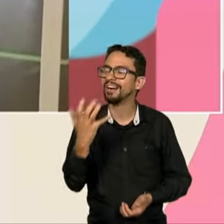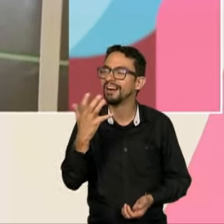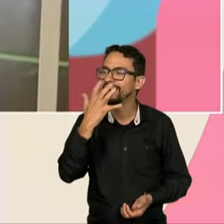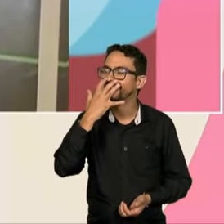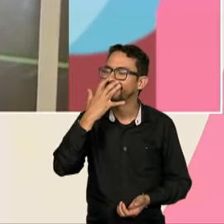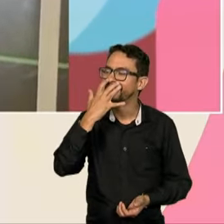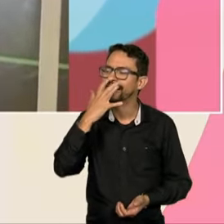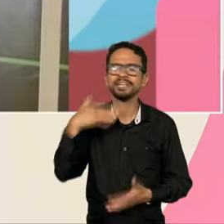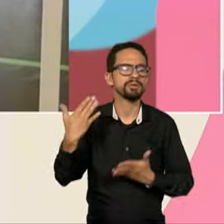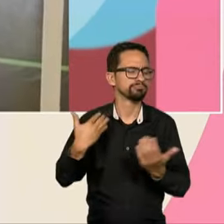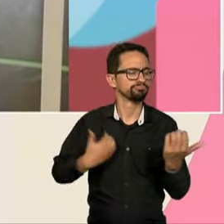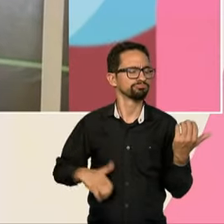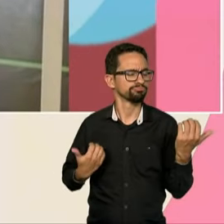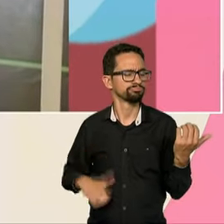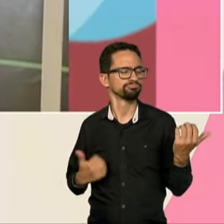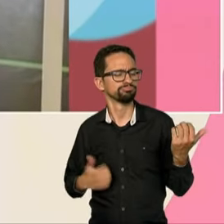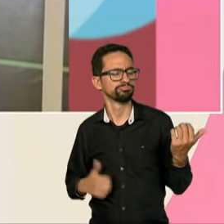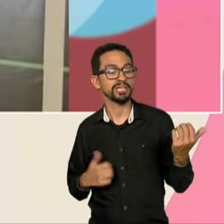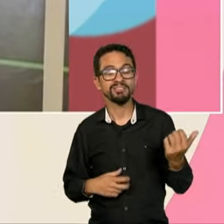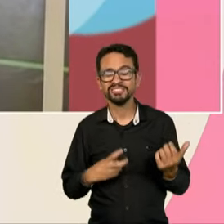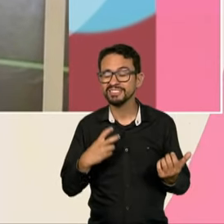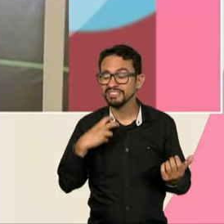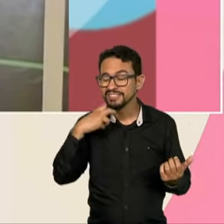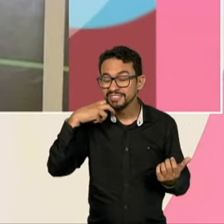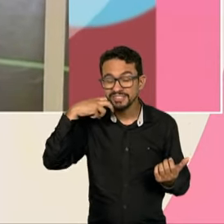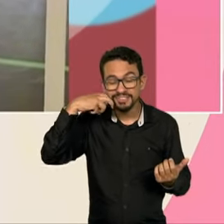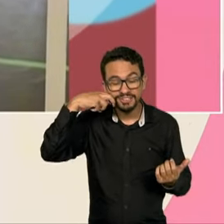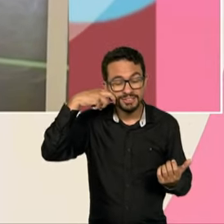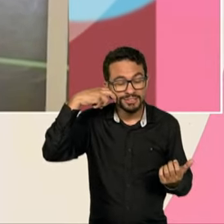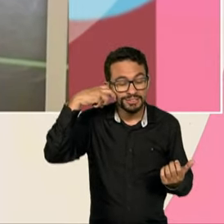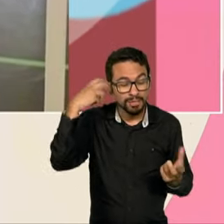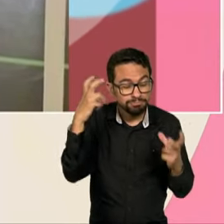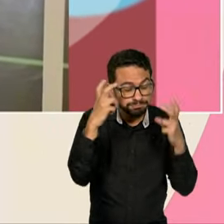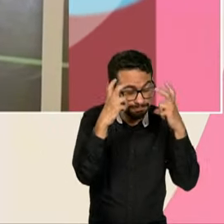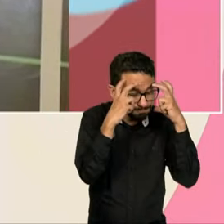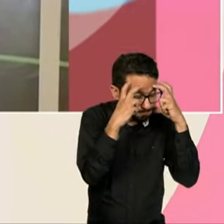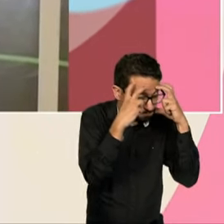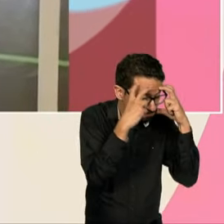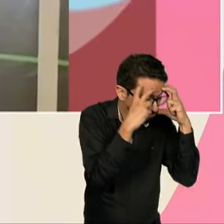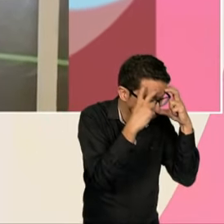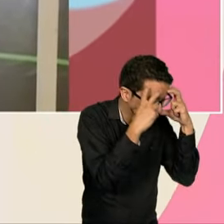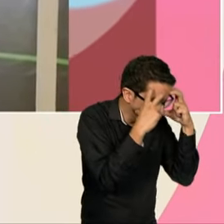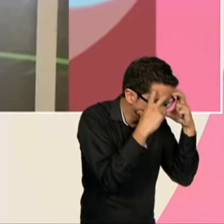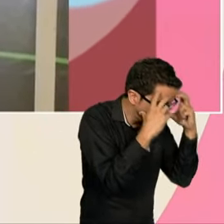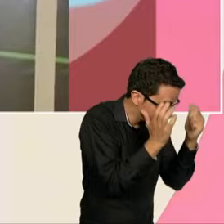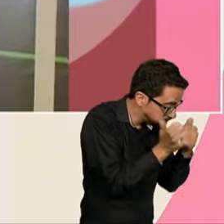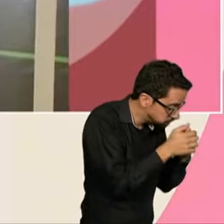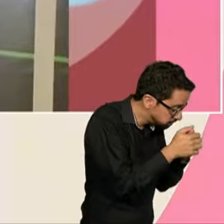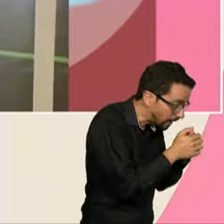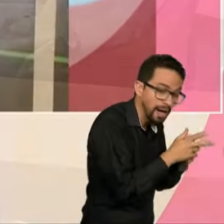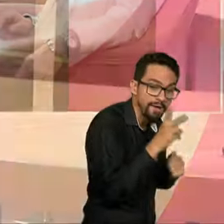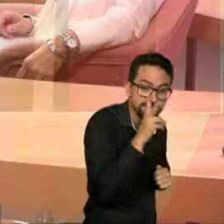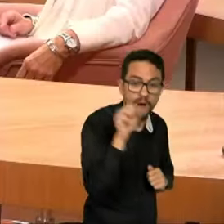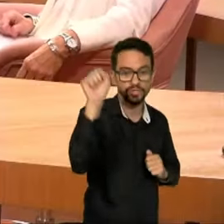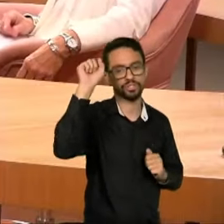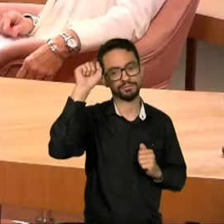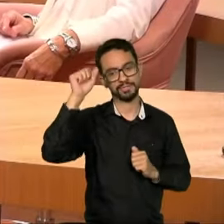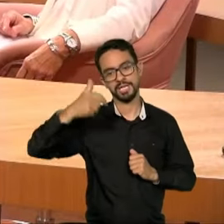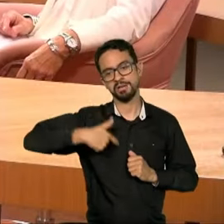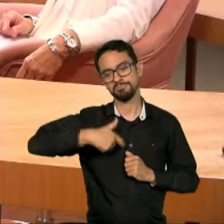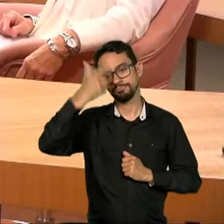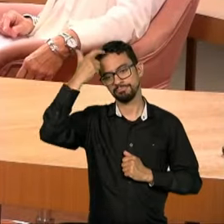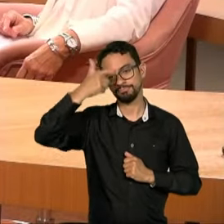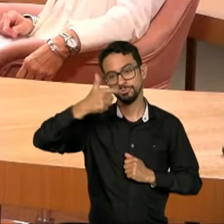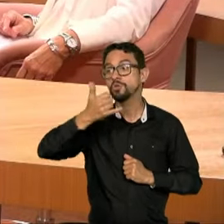tocar violão e tal, e eu era de uma timidez doentia. É mesmo? Era de, pois é, engraçado, né? Minto, eu